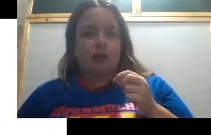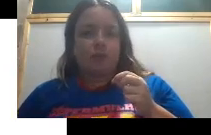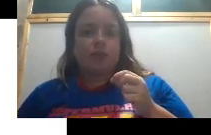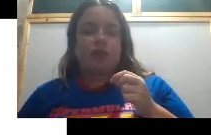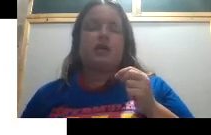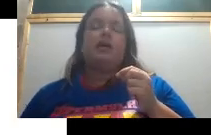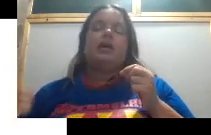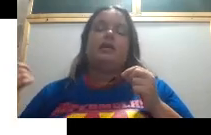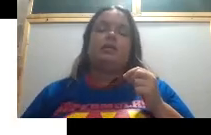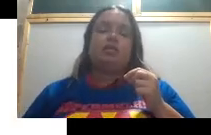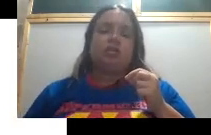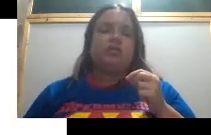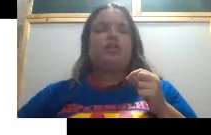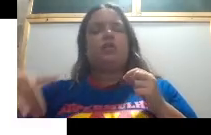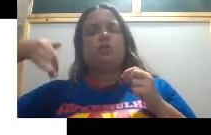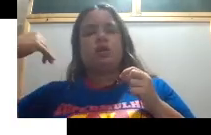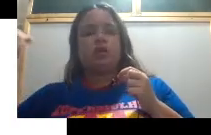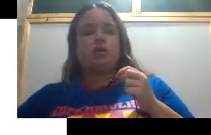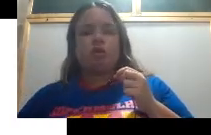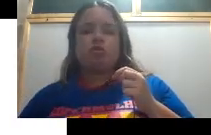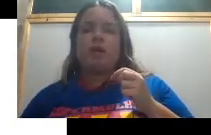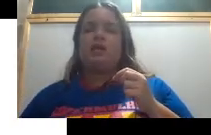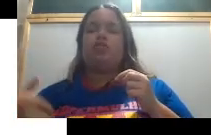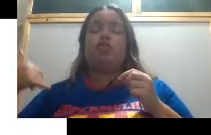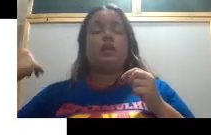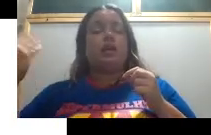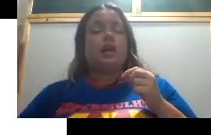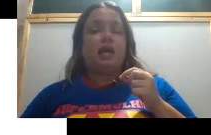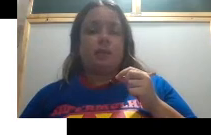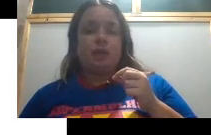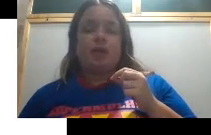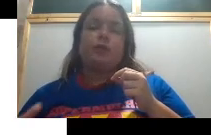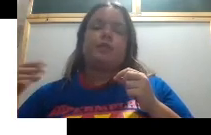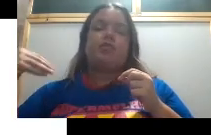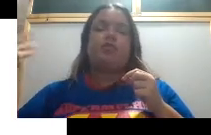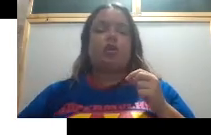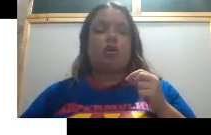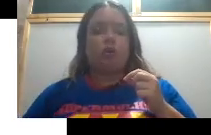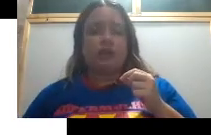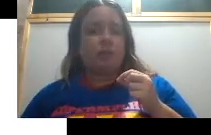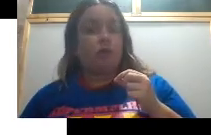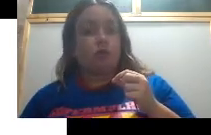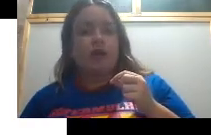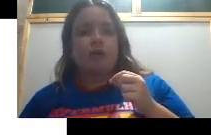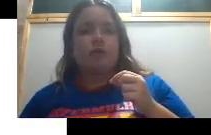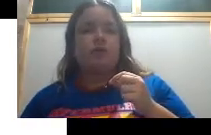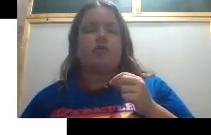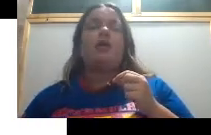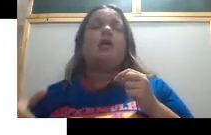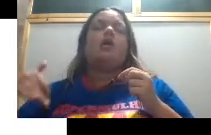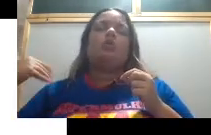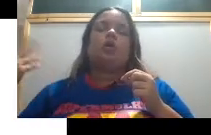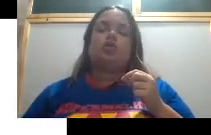Proclamação da República então a gente viu que o nosso país ele primeiro foi colônia de Portugal